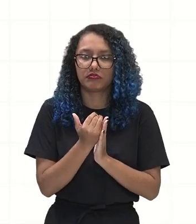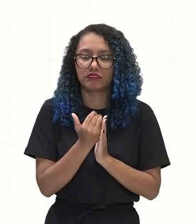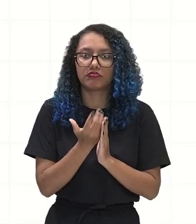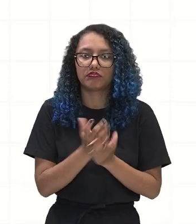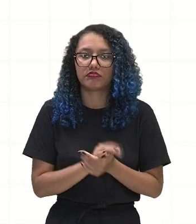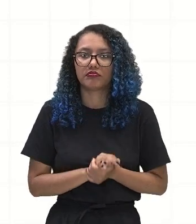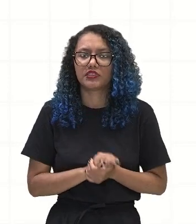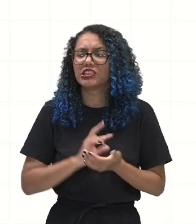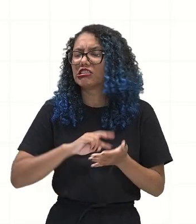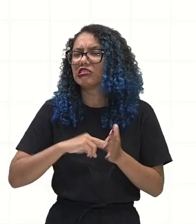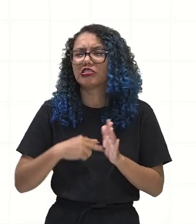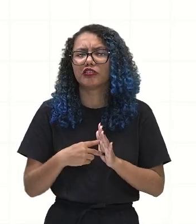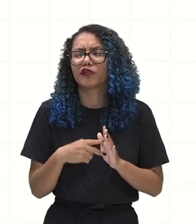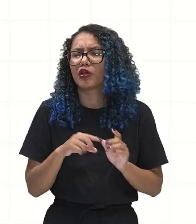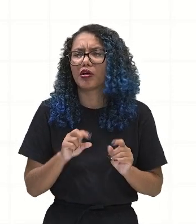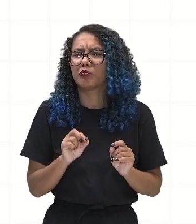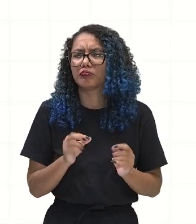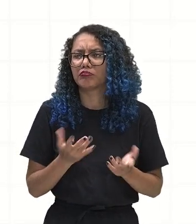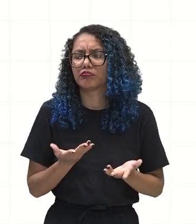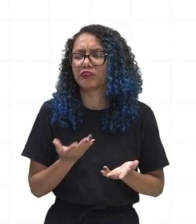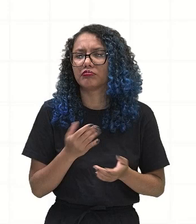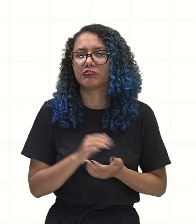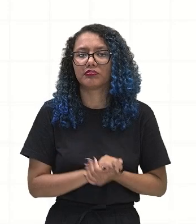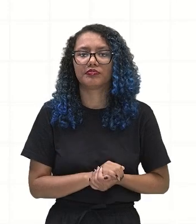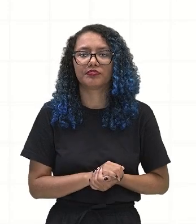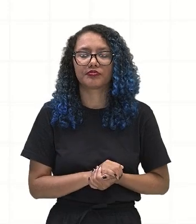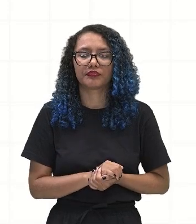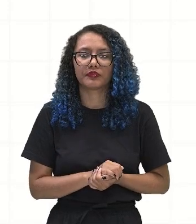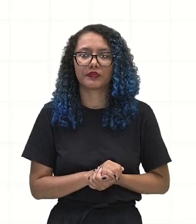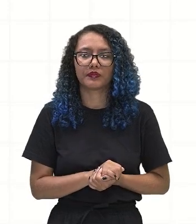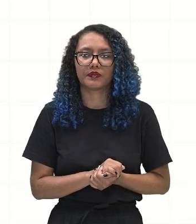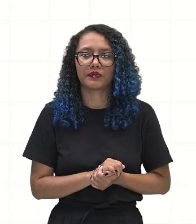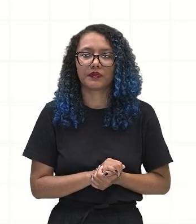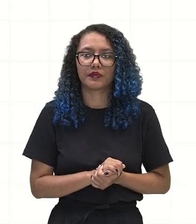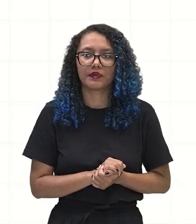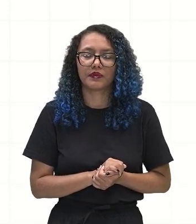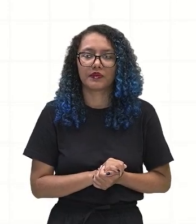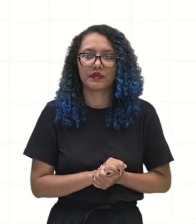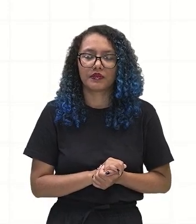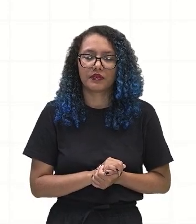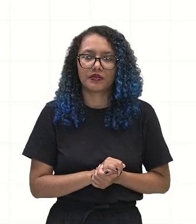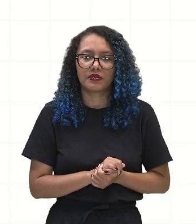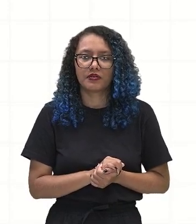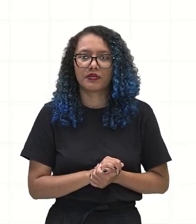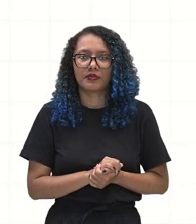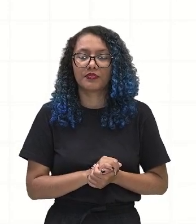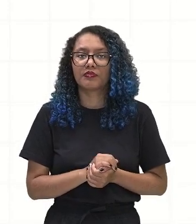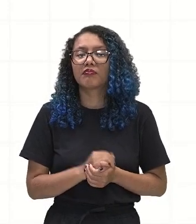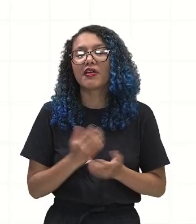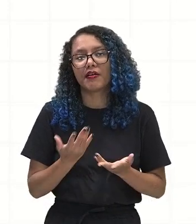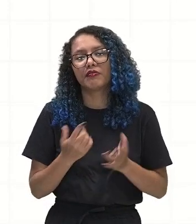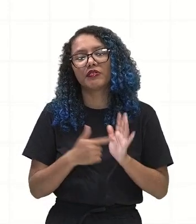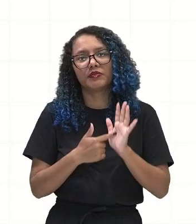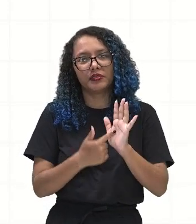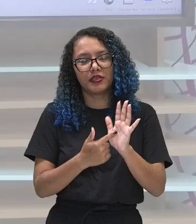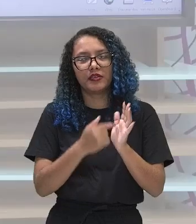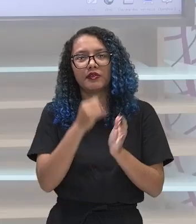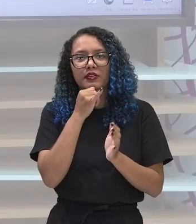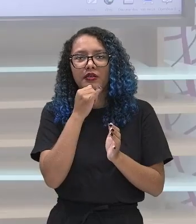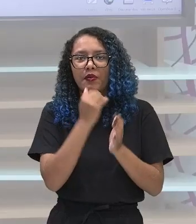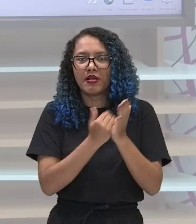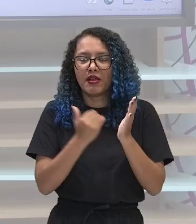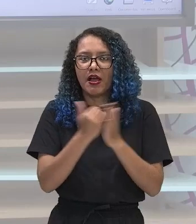O que isso quer dizer, né? Falando em aumento, como eu estou dando exemplo de aumento, para ficar bem claro aqui, né? Para não